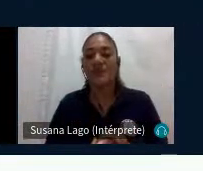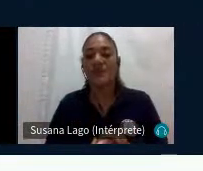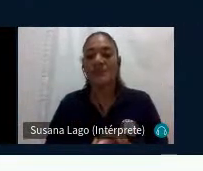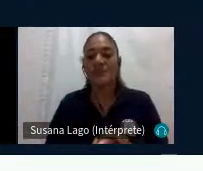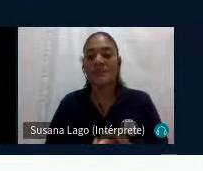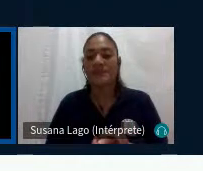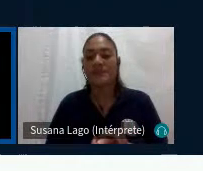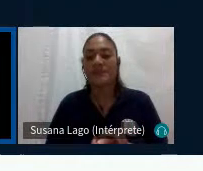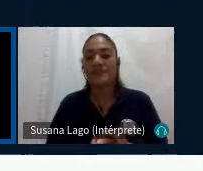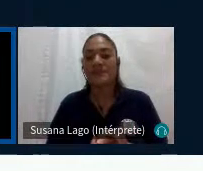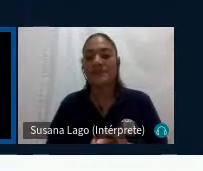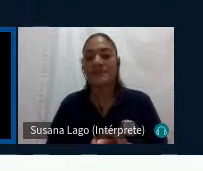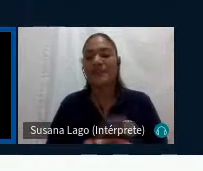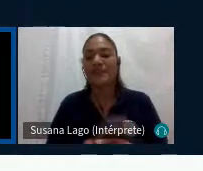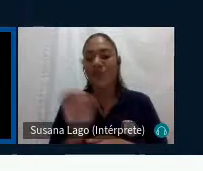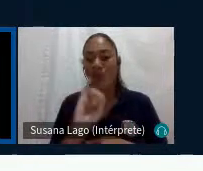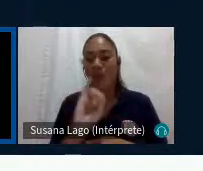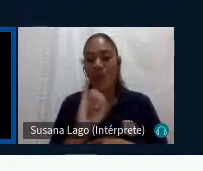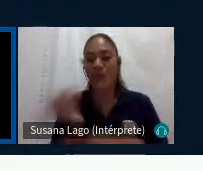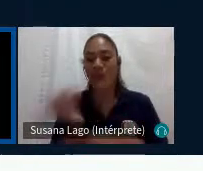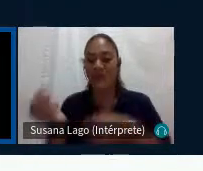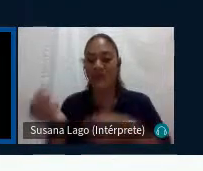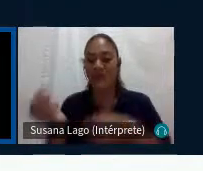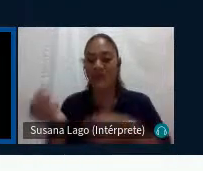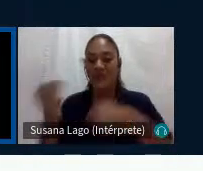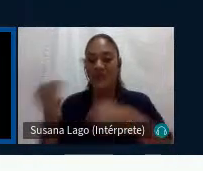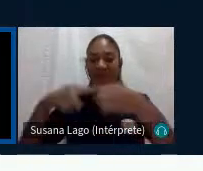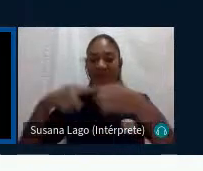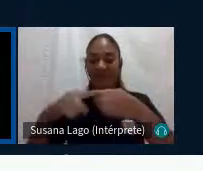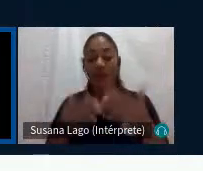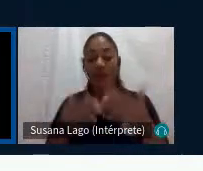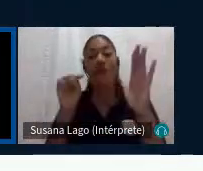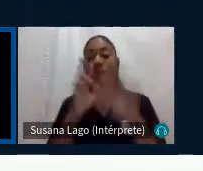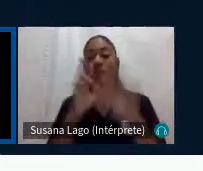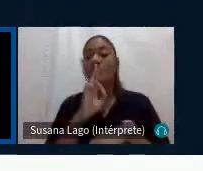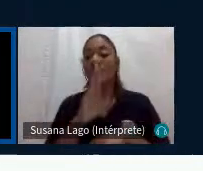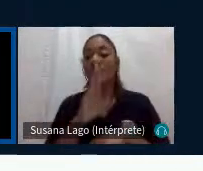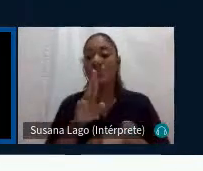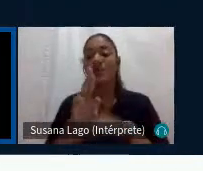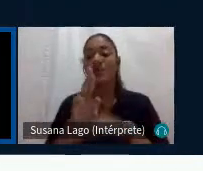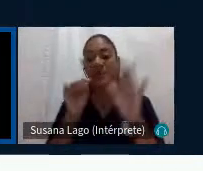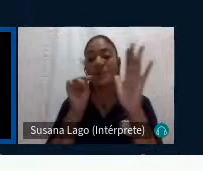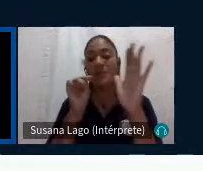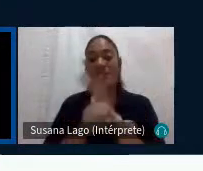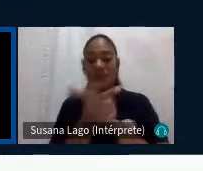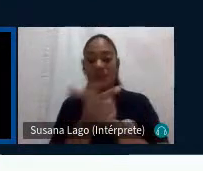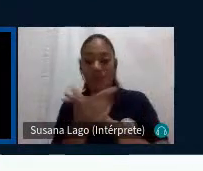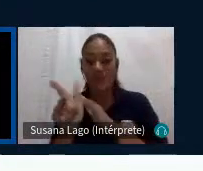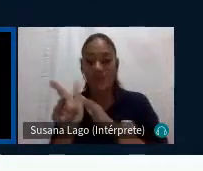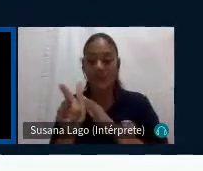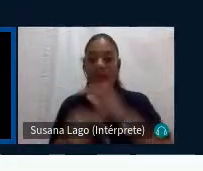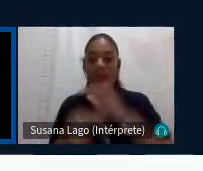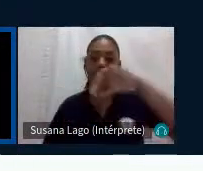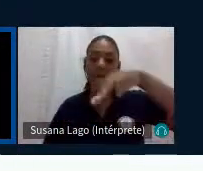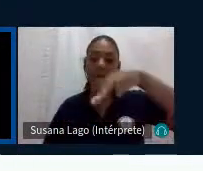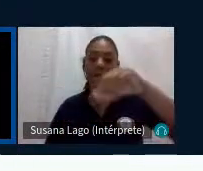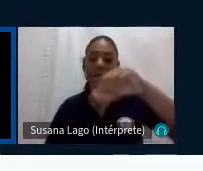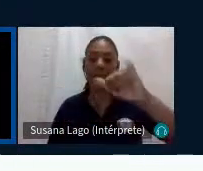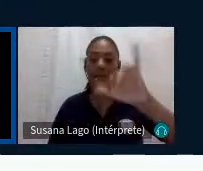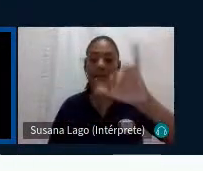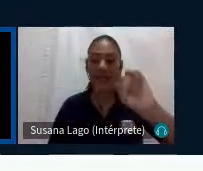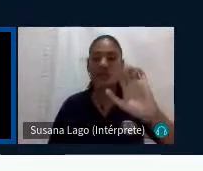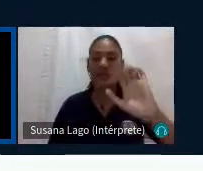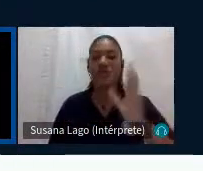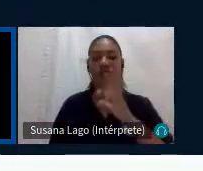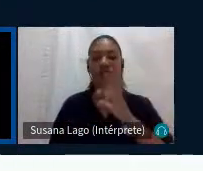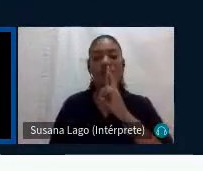Oi, galera, tô de volta. A gente vai fazer mais uma questão da UBR, que Maísa já fez duas, a gente vai fazer mais uma, que essa agora também é